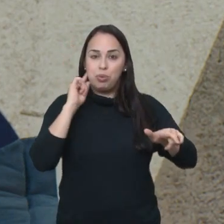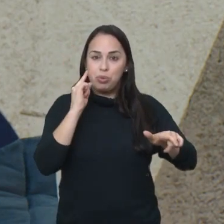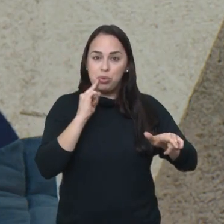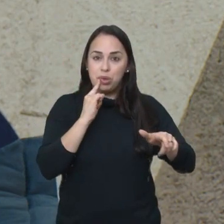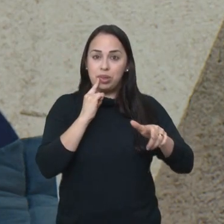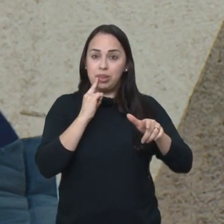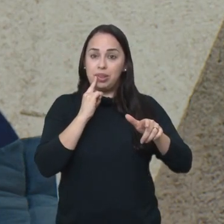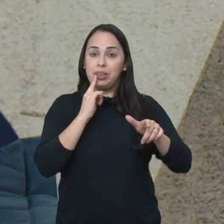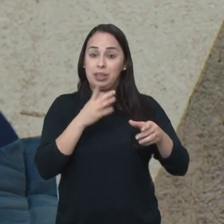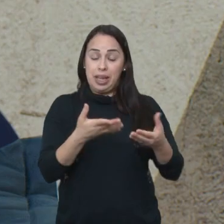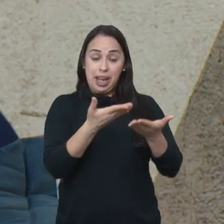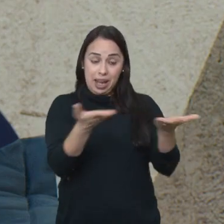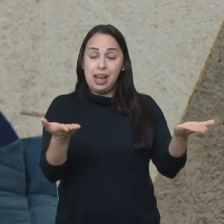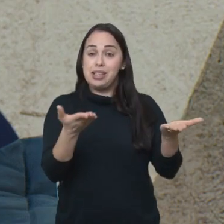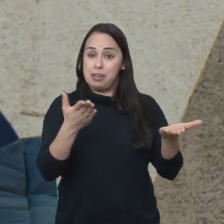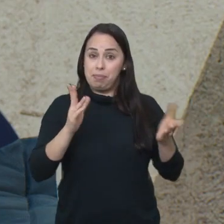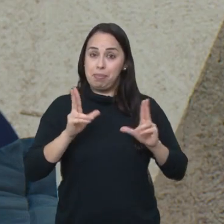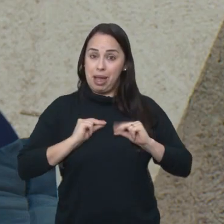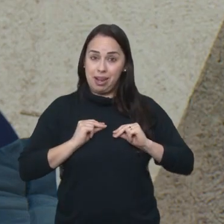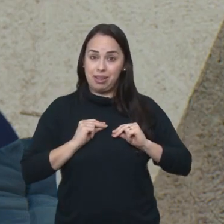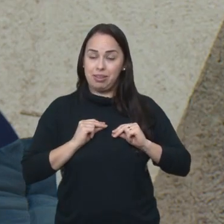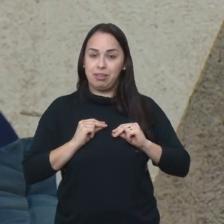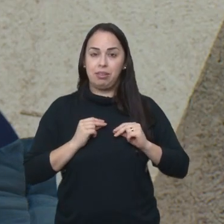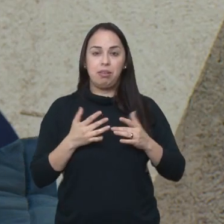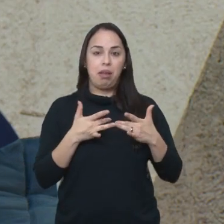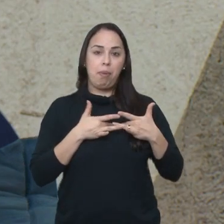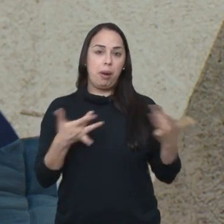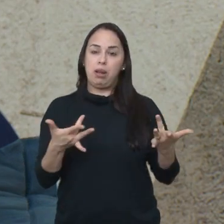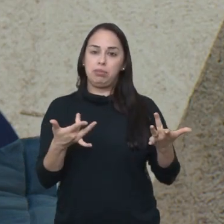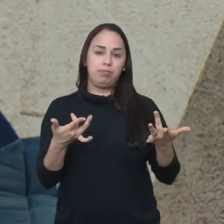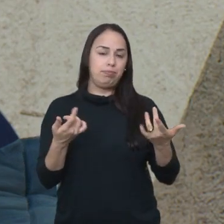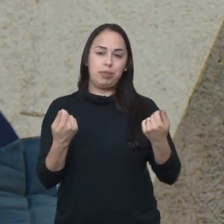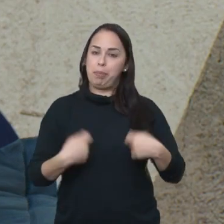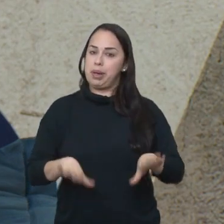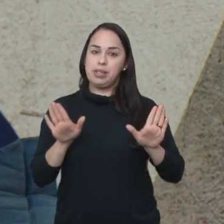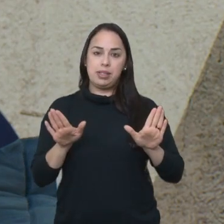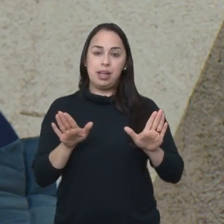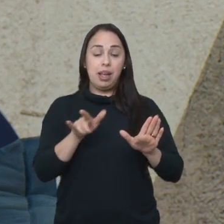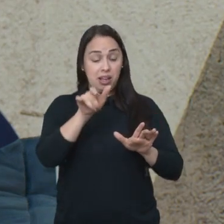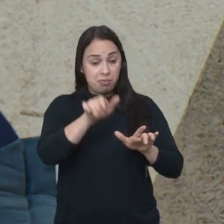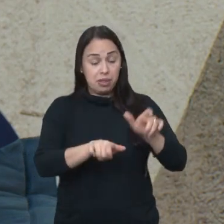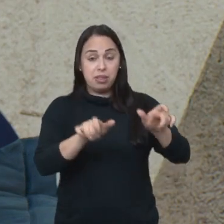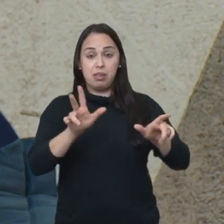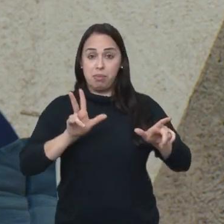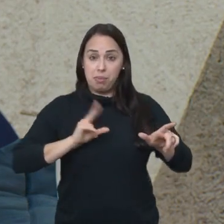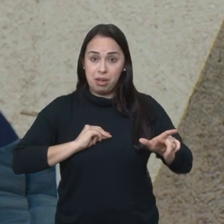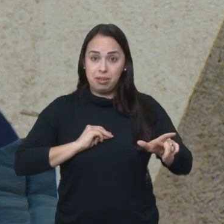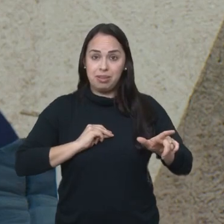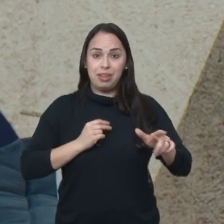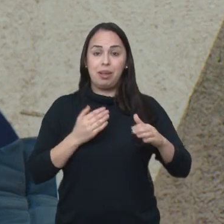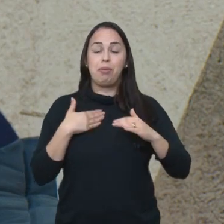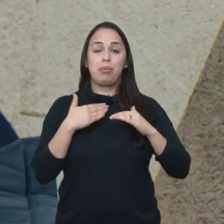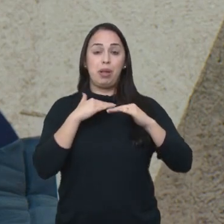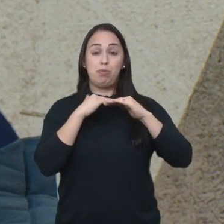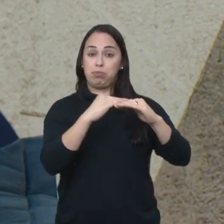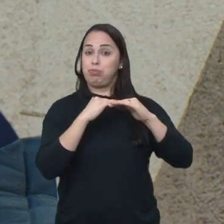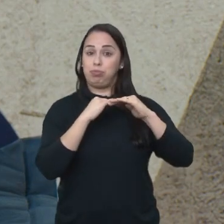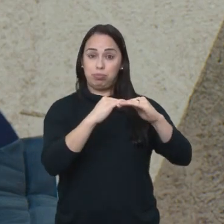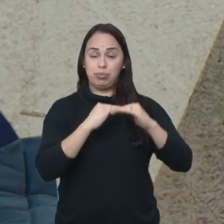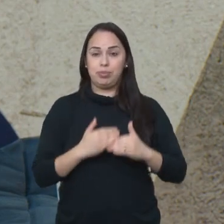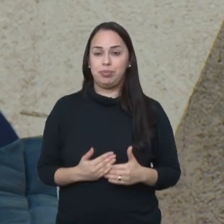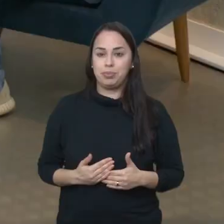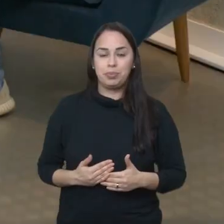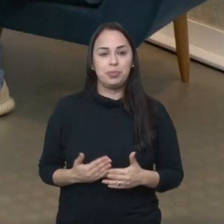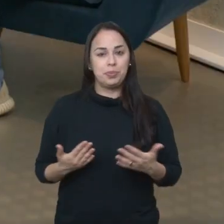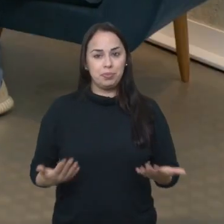comunidade surda com dignidade, que é o que eles merecem. Eles não precisam de dó, eles precisam de dignidade, porque eles são cidadãos como